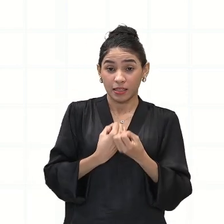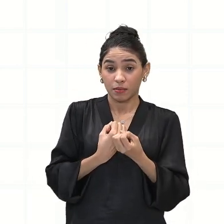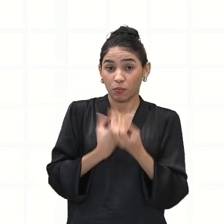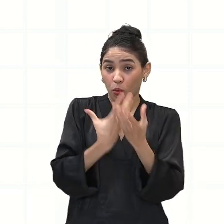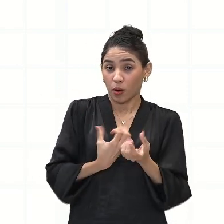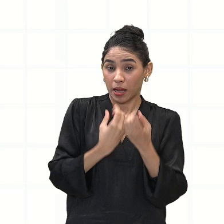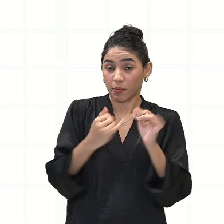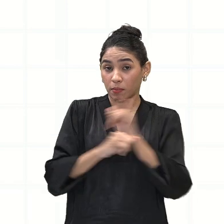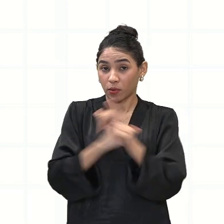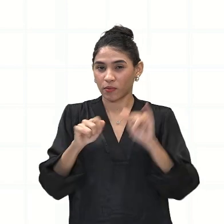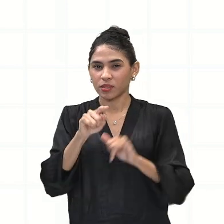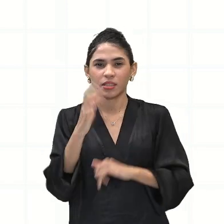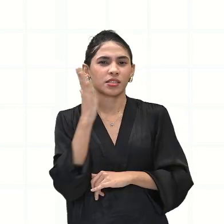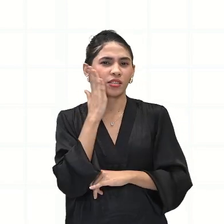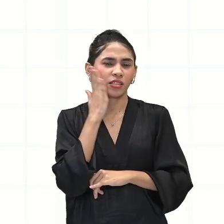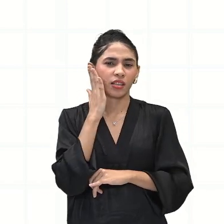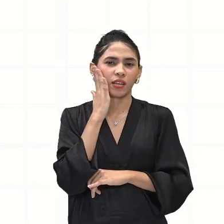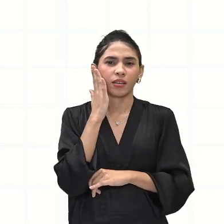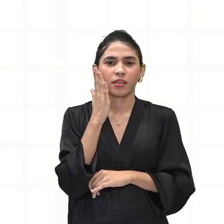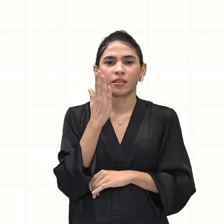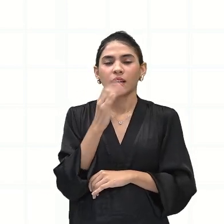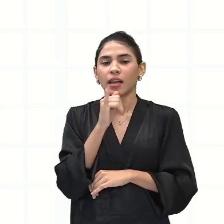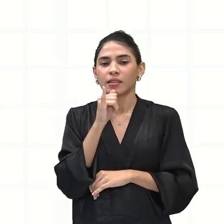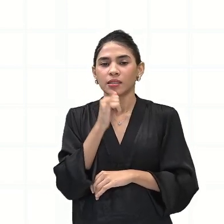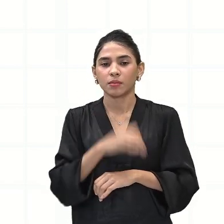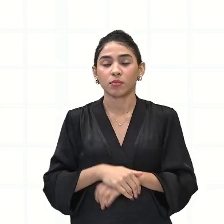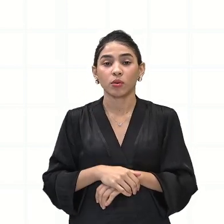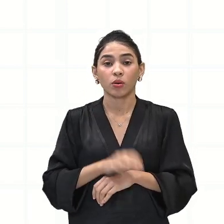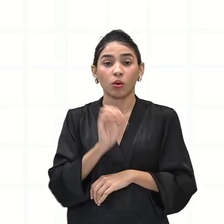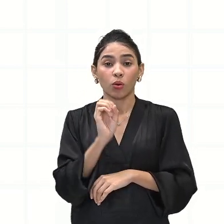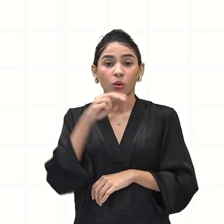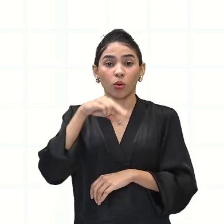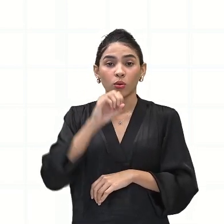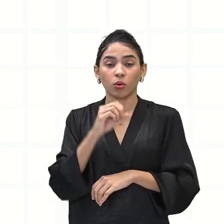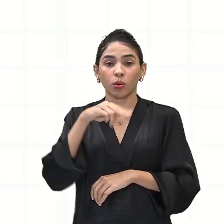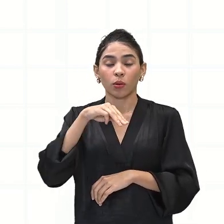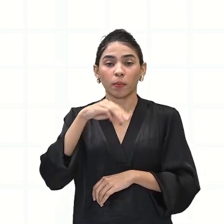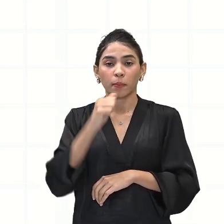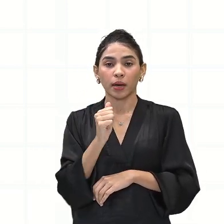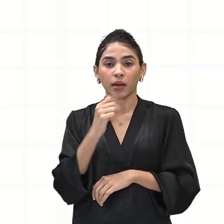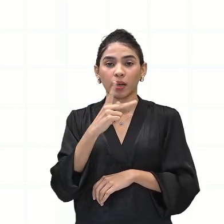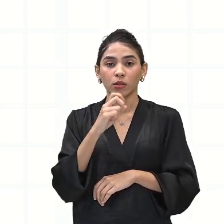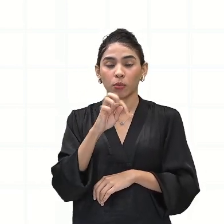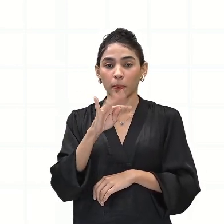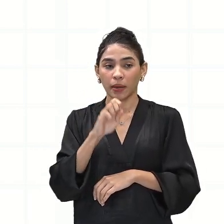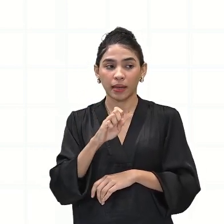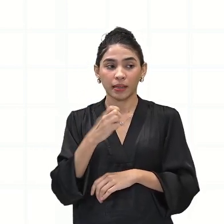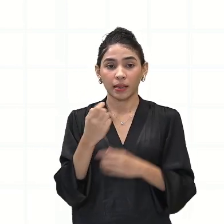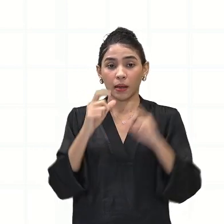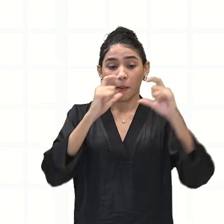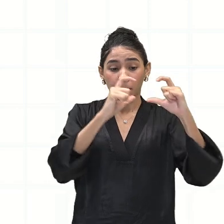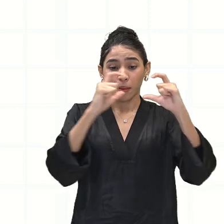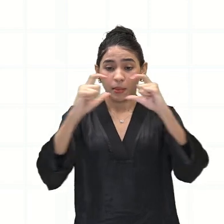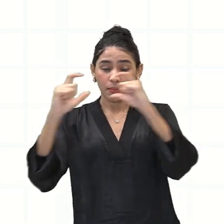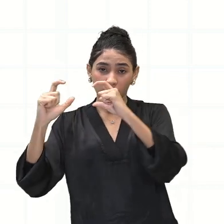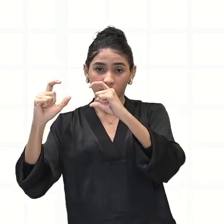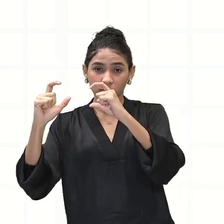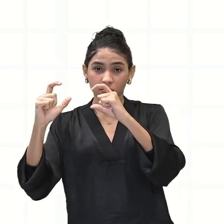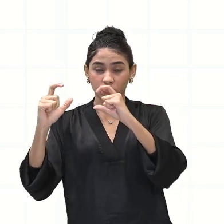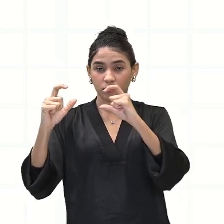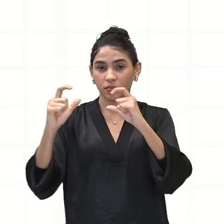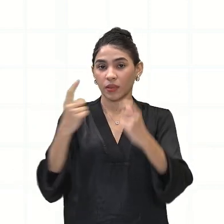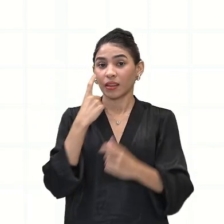propaganda, vocês já devem ter visto muita onomatopeia em quadrinhos. É um efeito